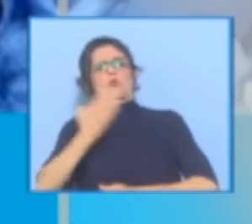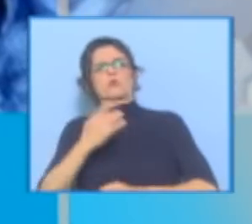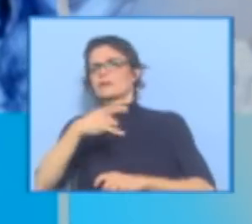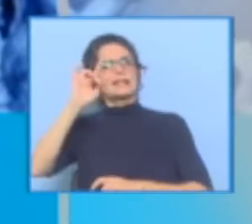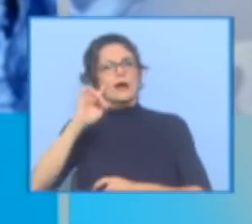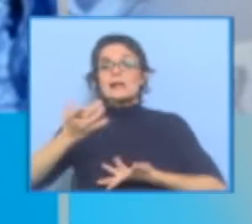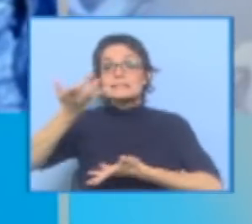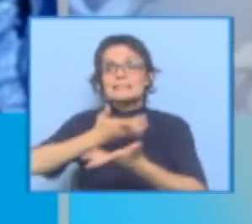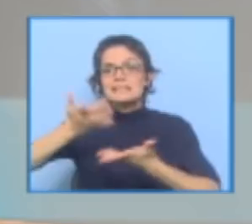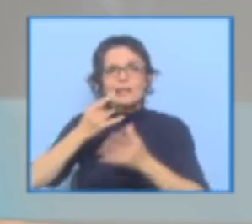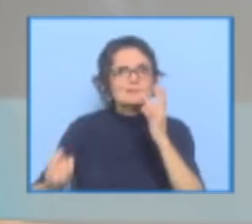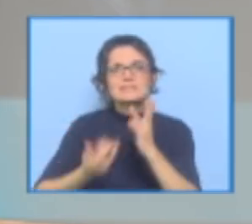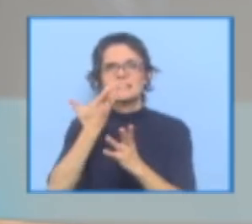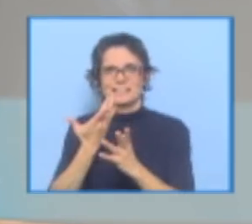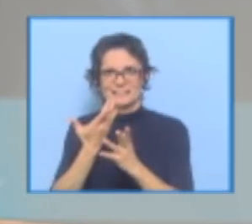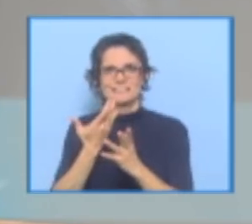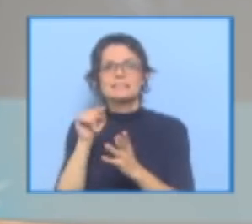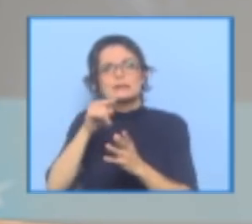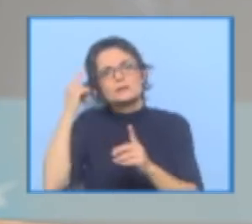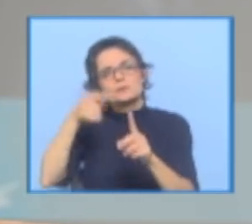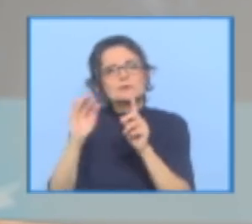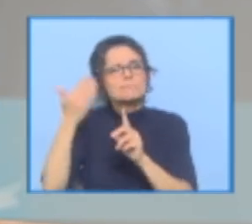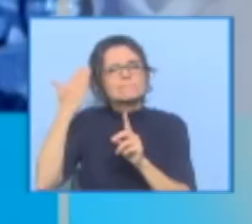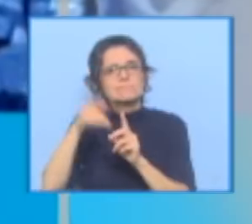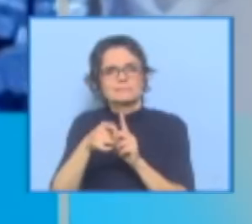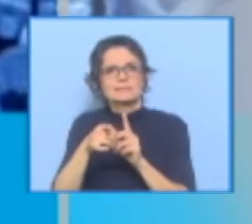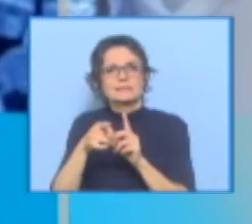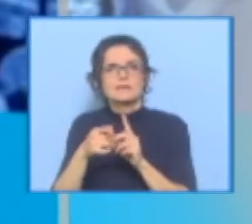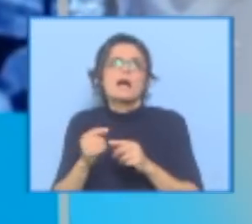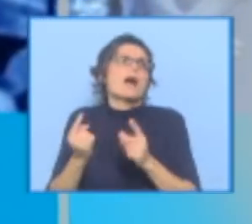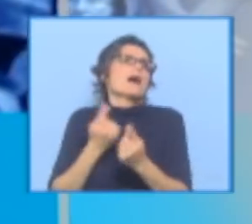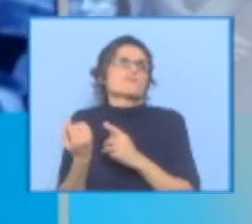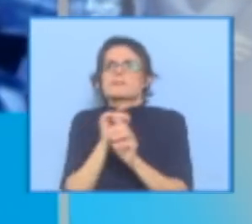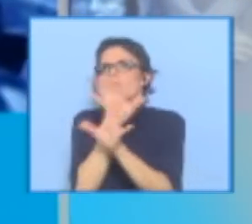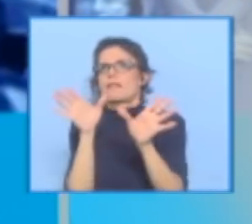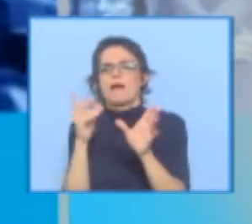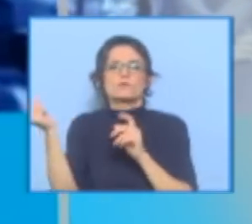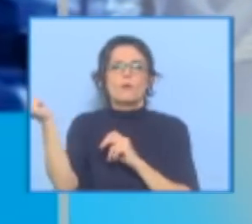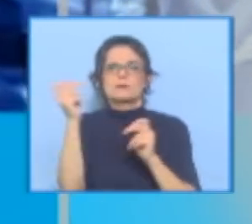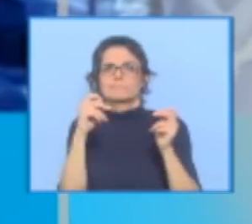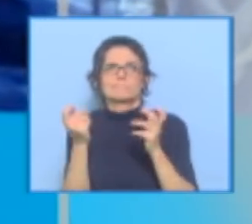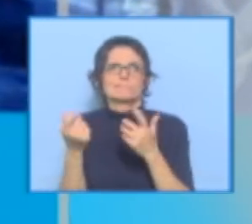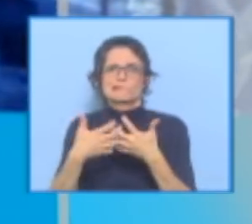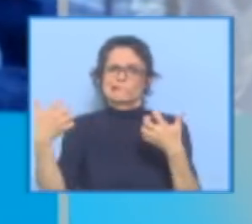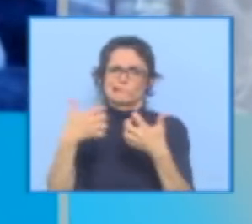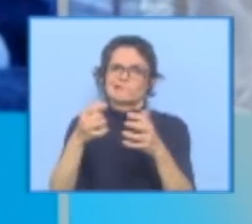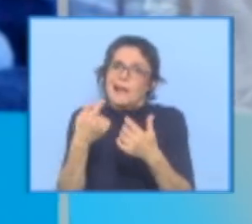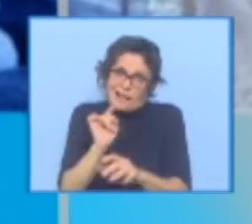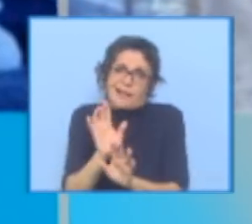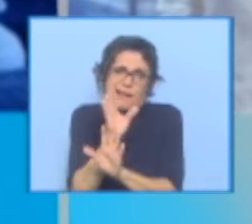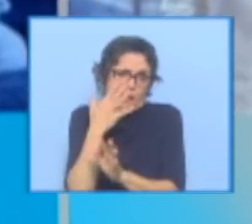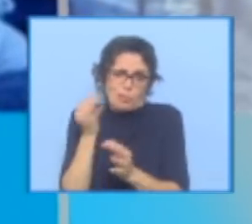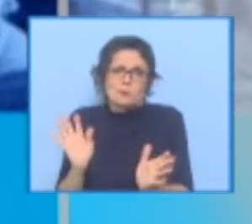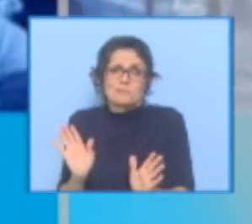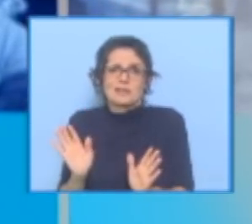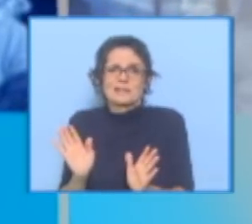os direitos são salvaguardados na faculdade? Eu acho que sim, quer dizer, podemos ter algumas discussões, algumas divergências em algumas questões, como é